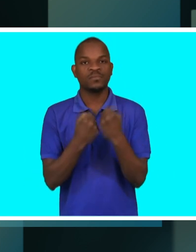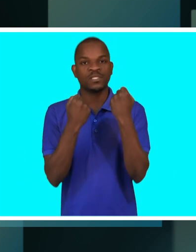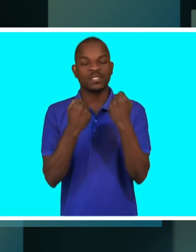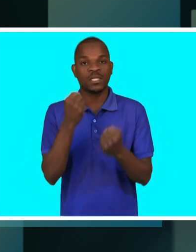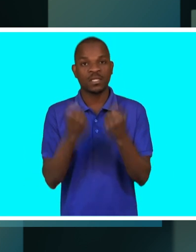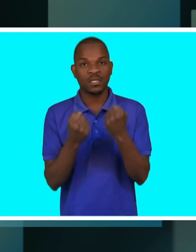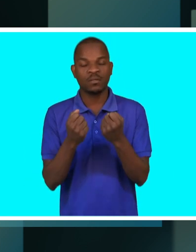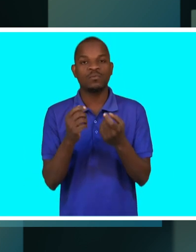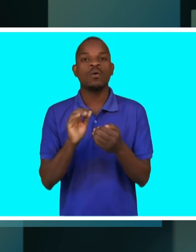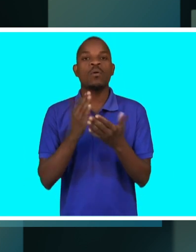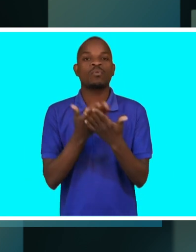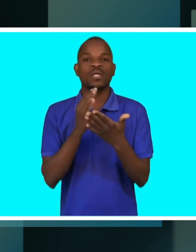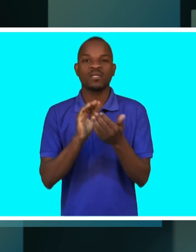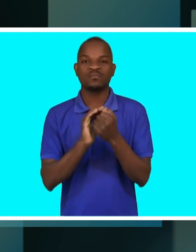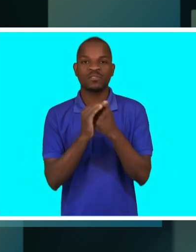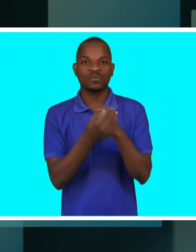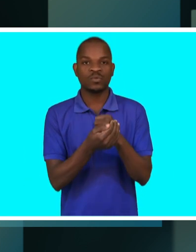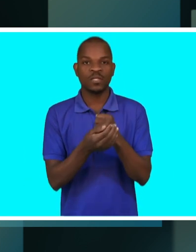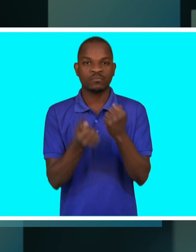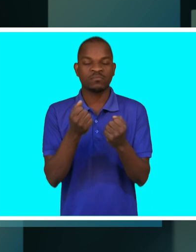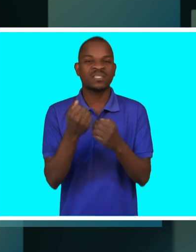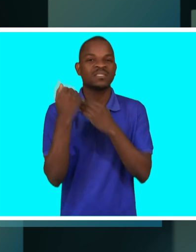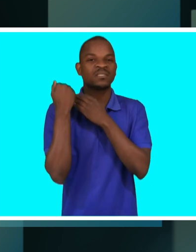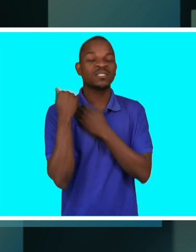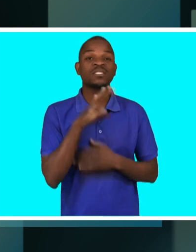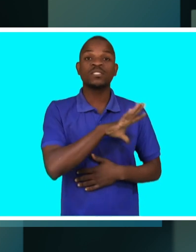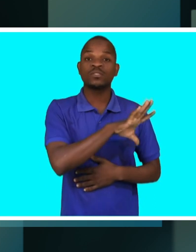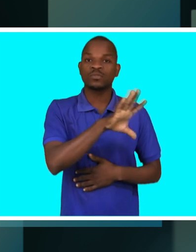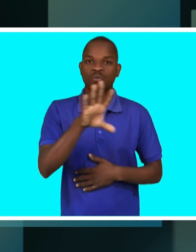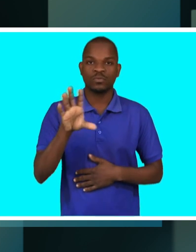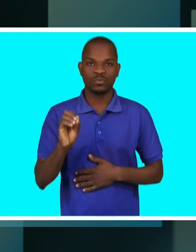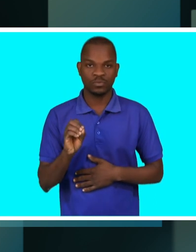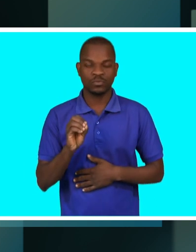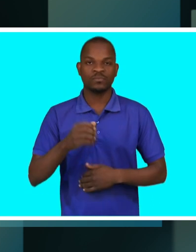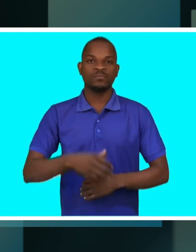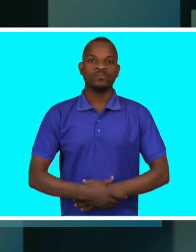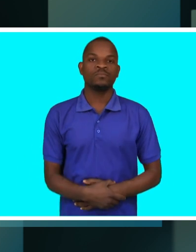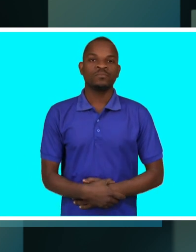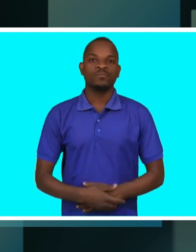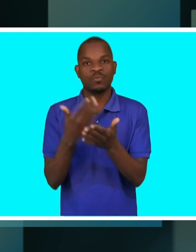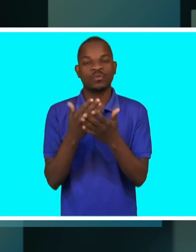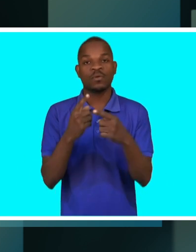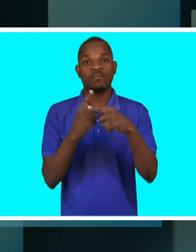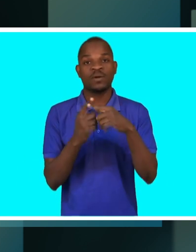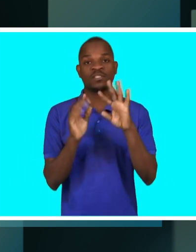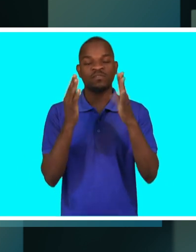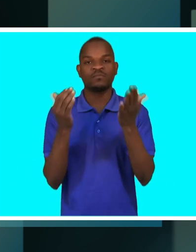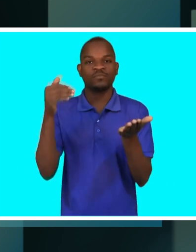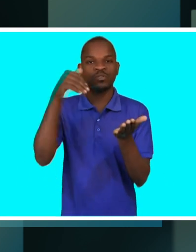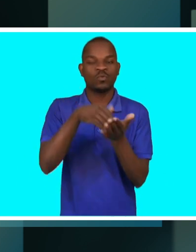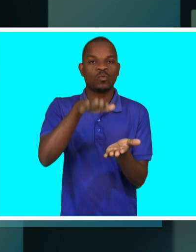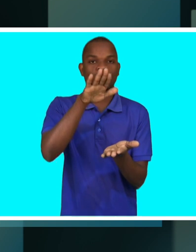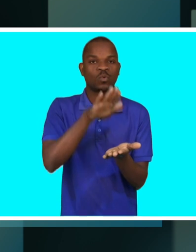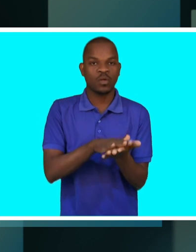acidentes nas estradas. Segurança rodoviária é responsabilidade de todos. Por isso, Mais Vida